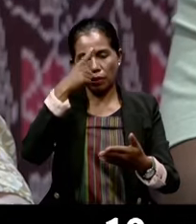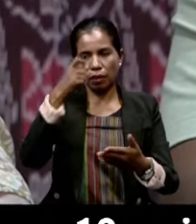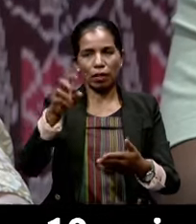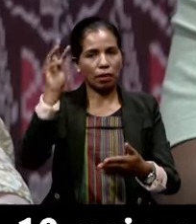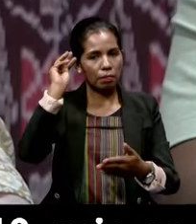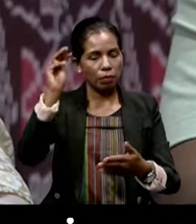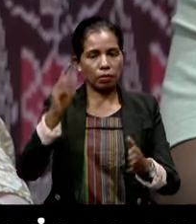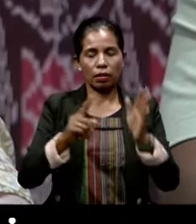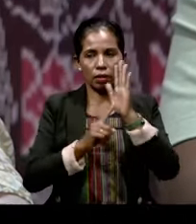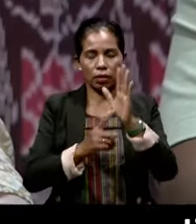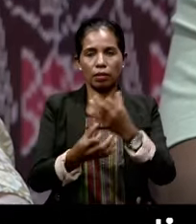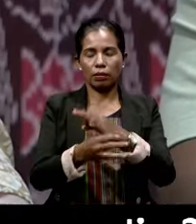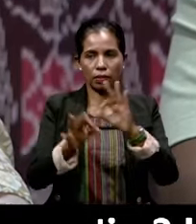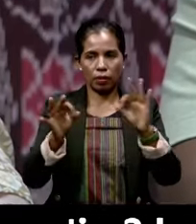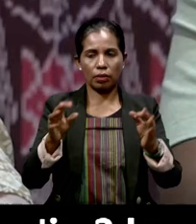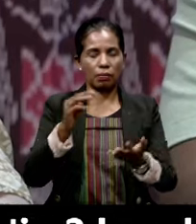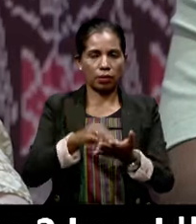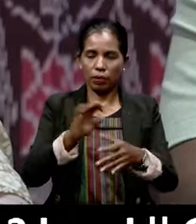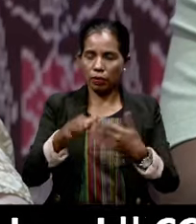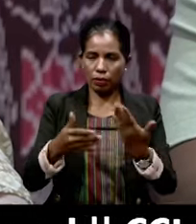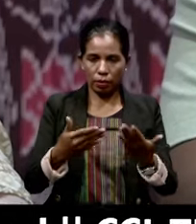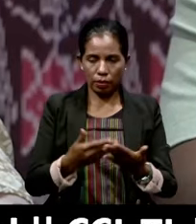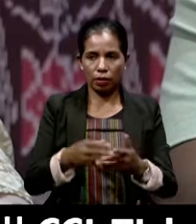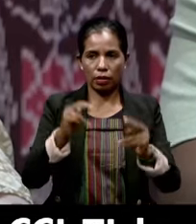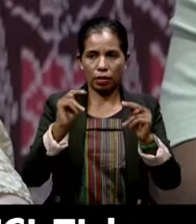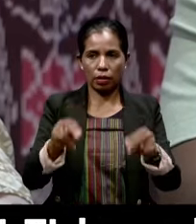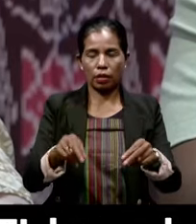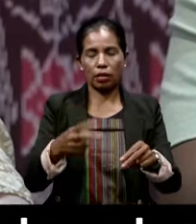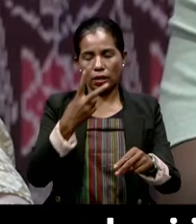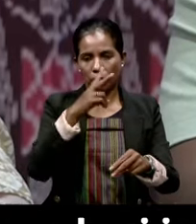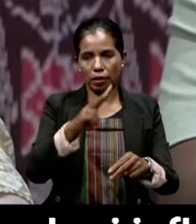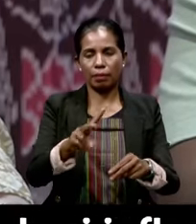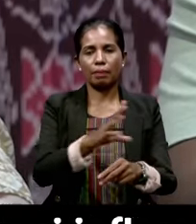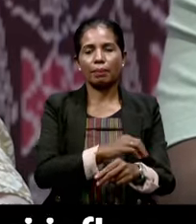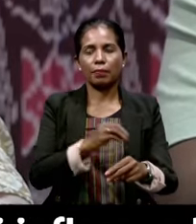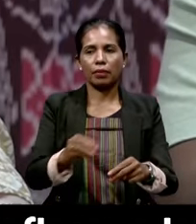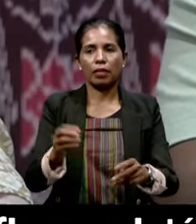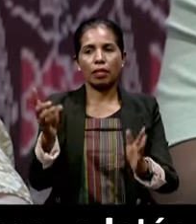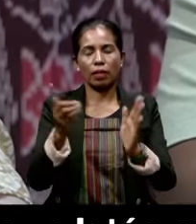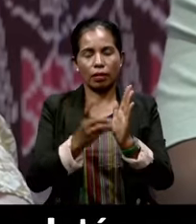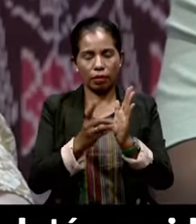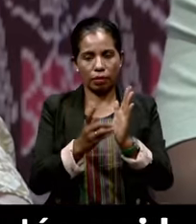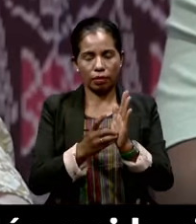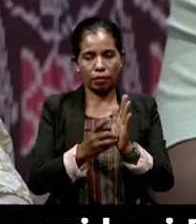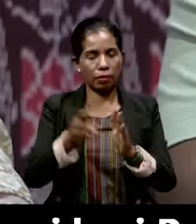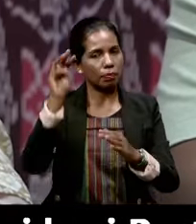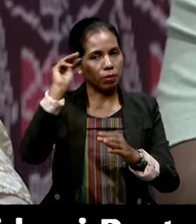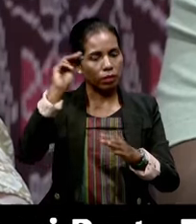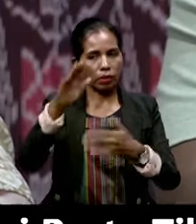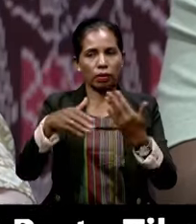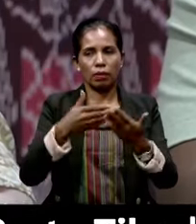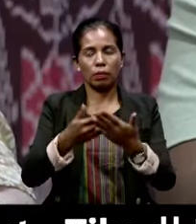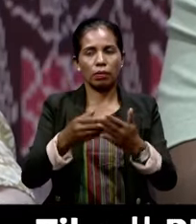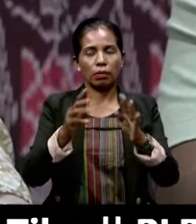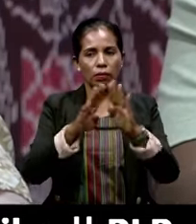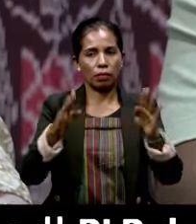ministério possai hotona nem matéria serne nebe tem que ser hare e diploma despacho ministerial quando ba abertura